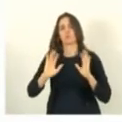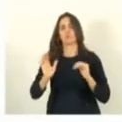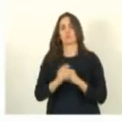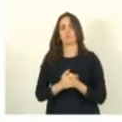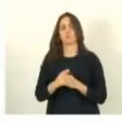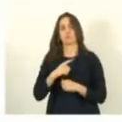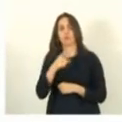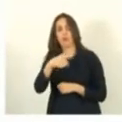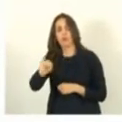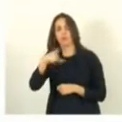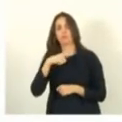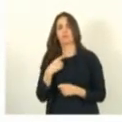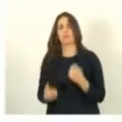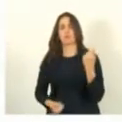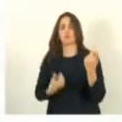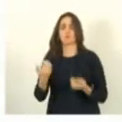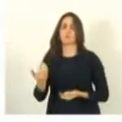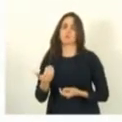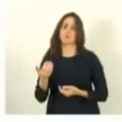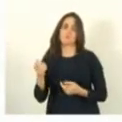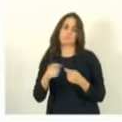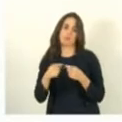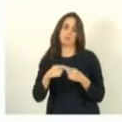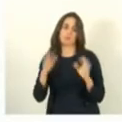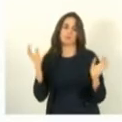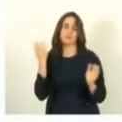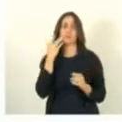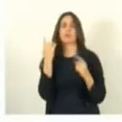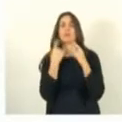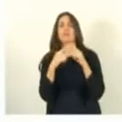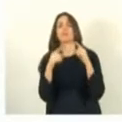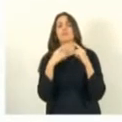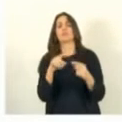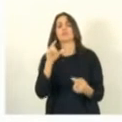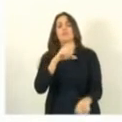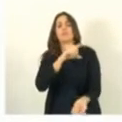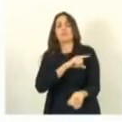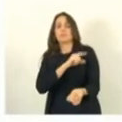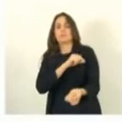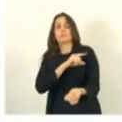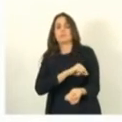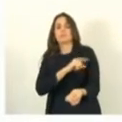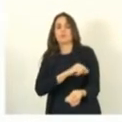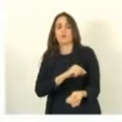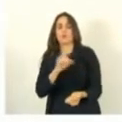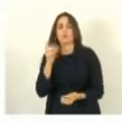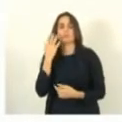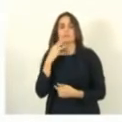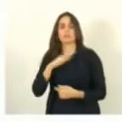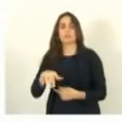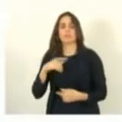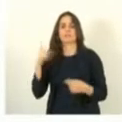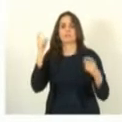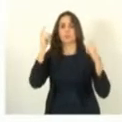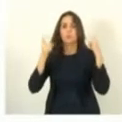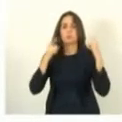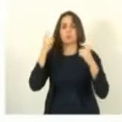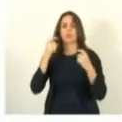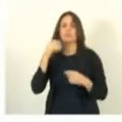de alguns médicos. Será que só soro? Ela reclamava que só dava um soro para a criança e que ela ficava cada vez